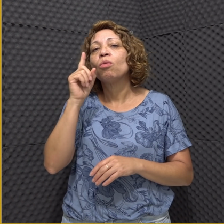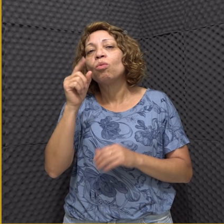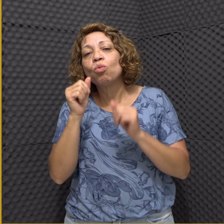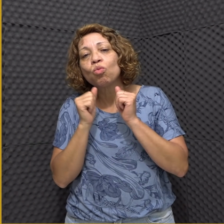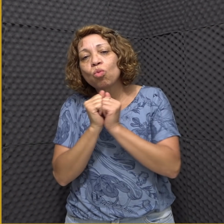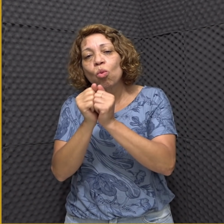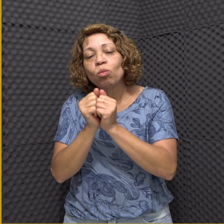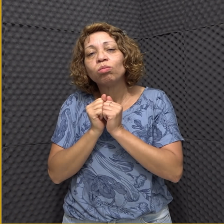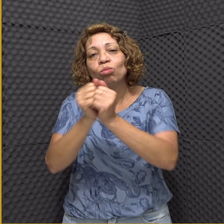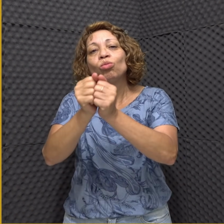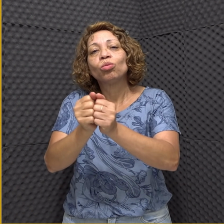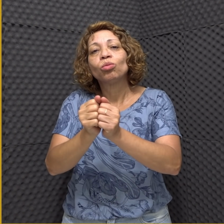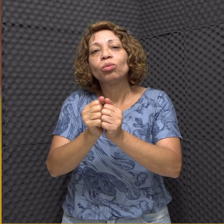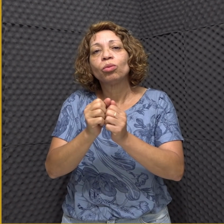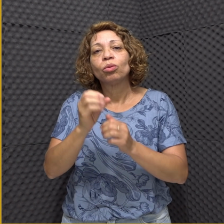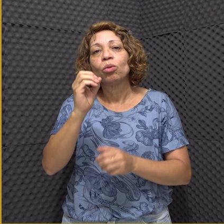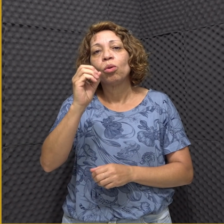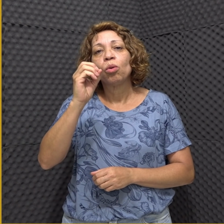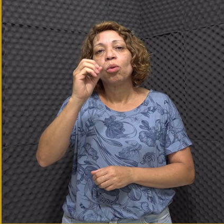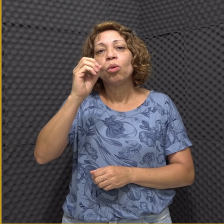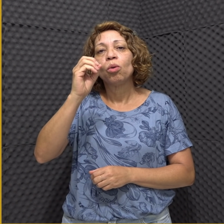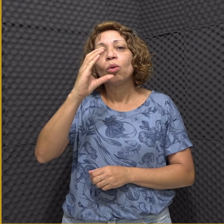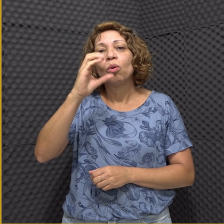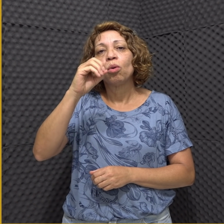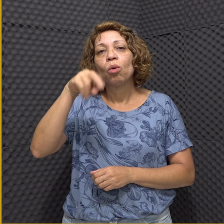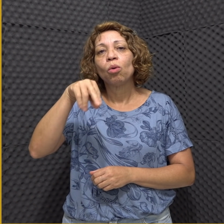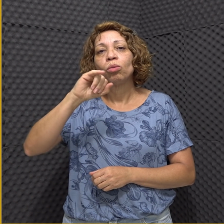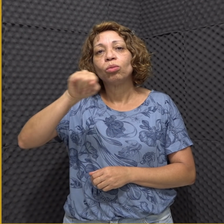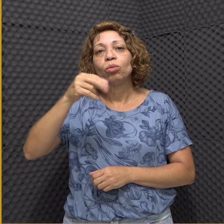que é um conjunto? Tempo.